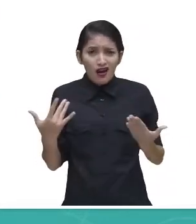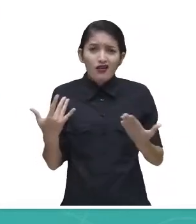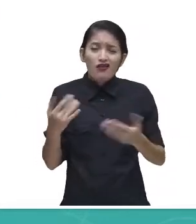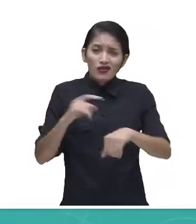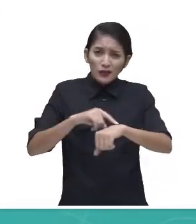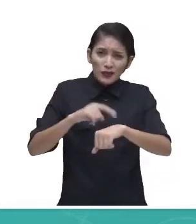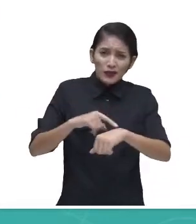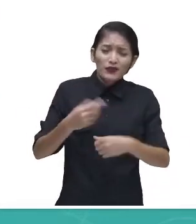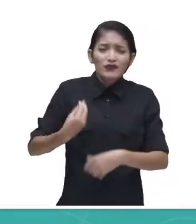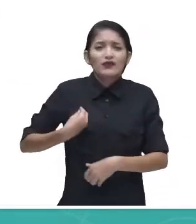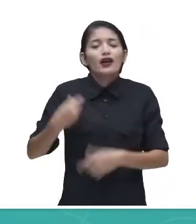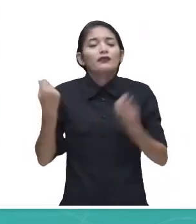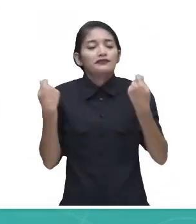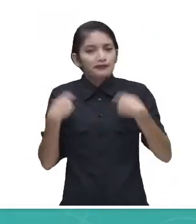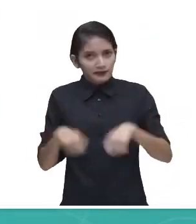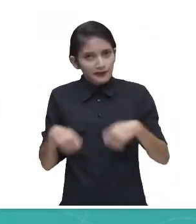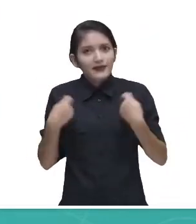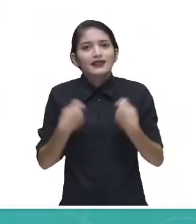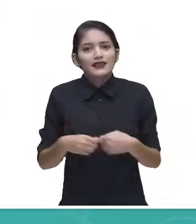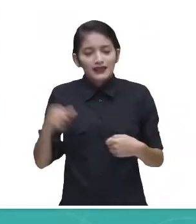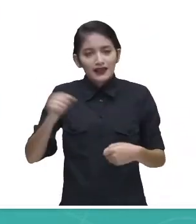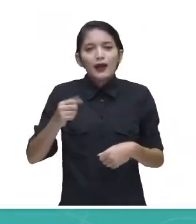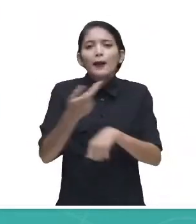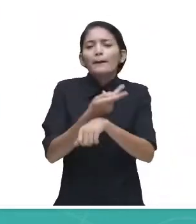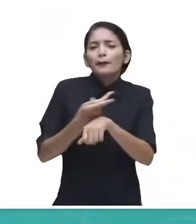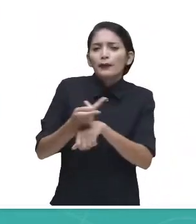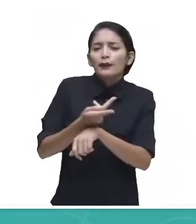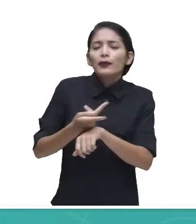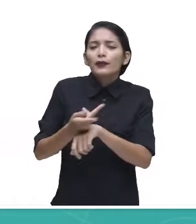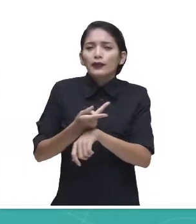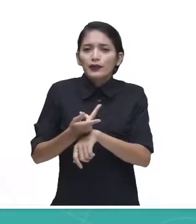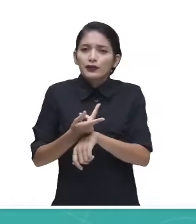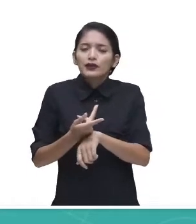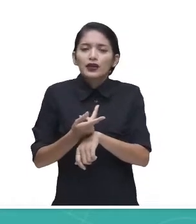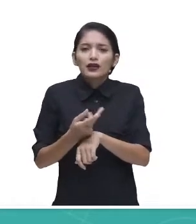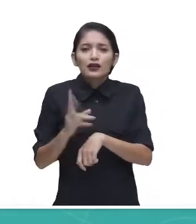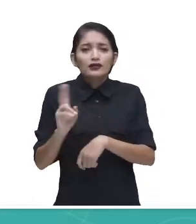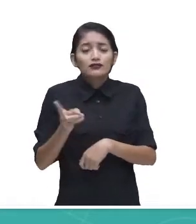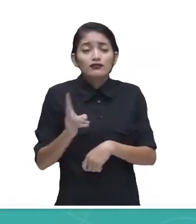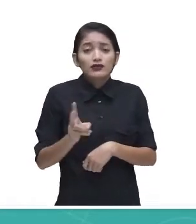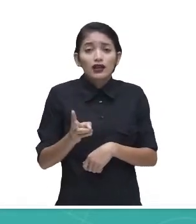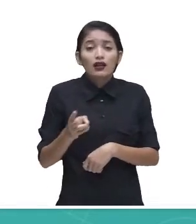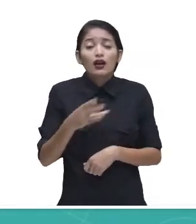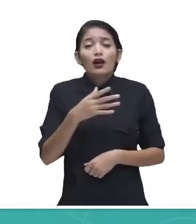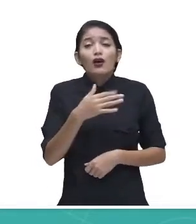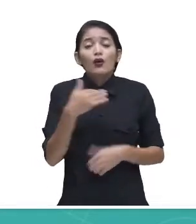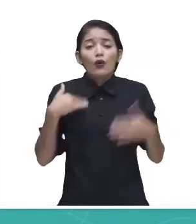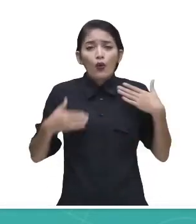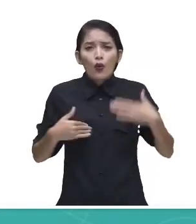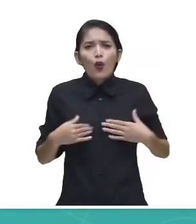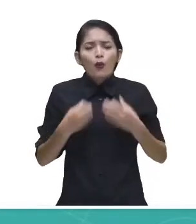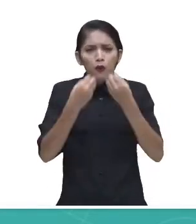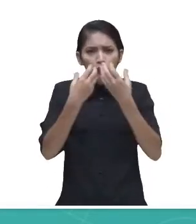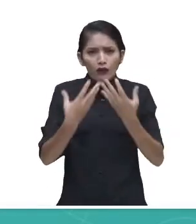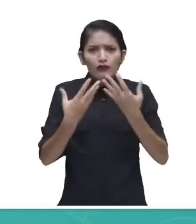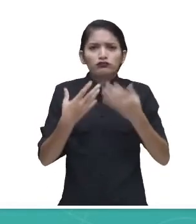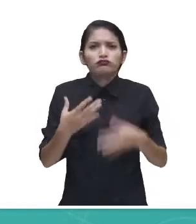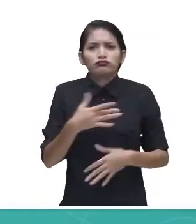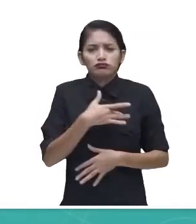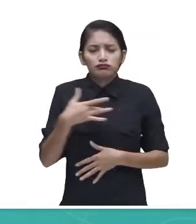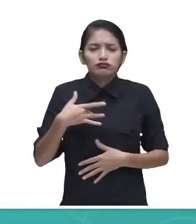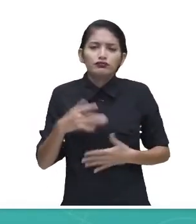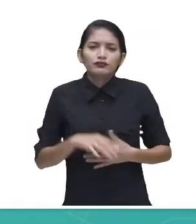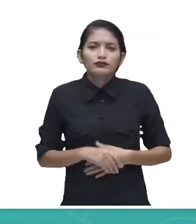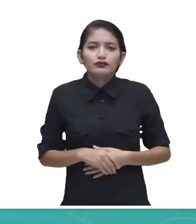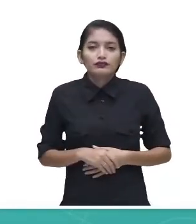estamos vivendo, nós precisamos aí a busca constante por estar com um corpo são. E vamos ver então aí na nossa